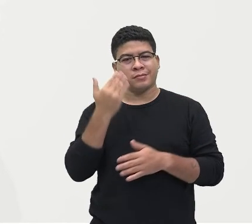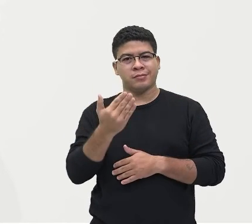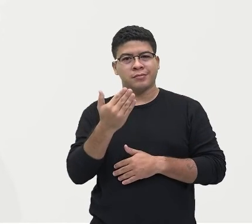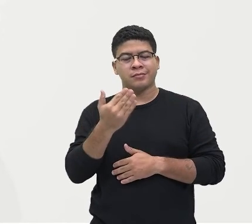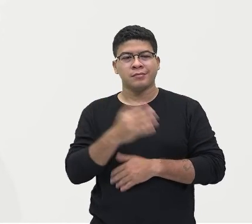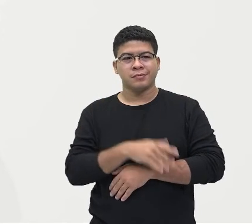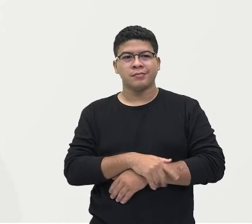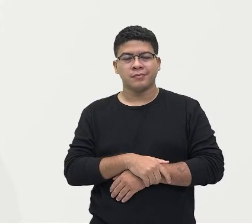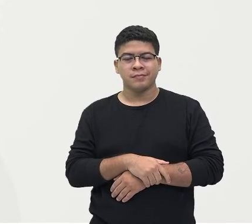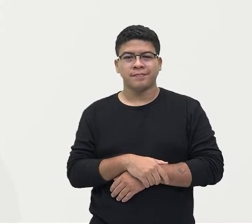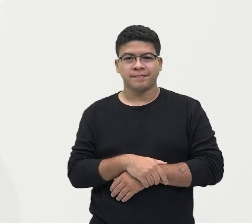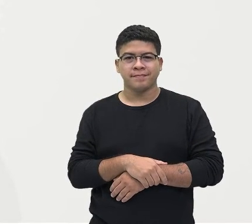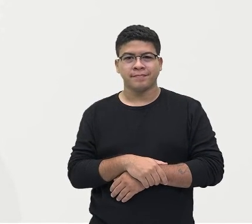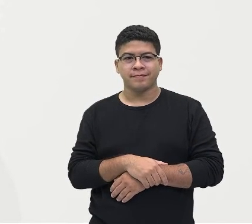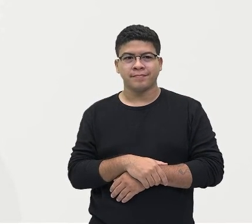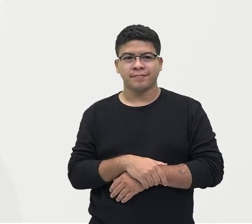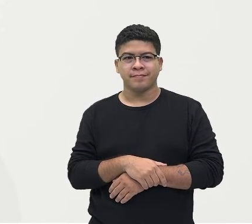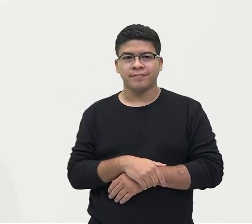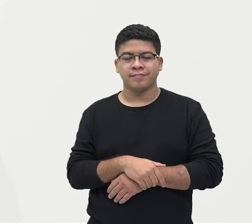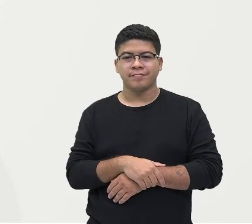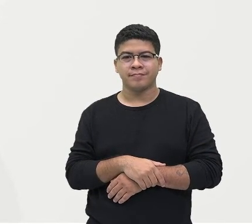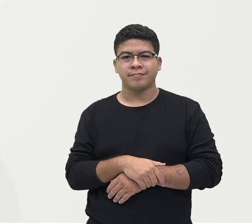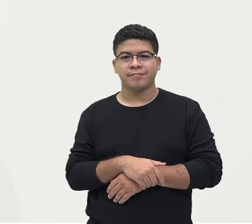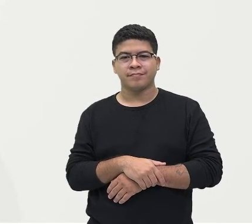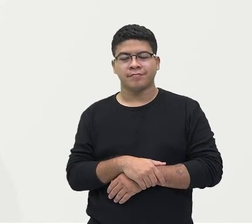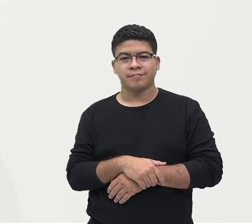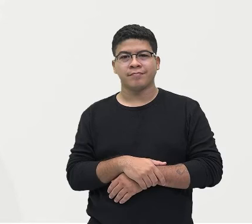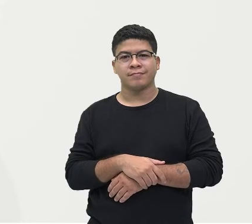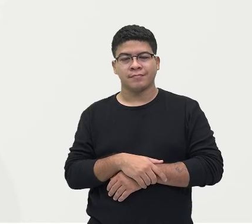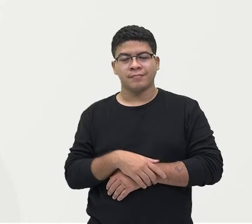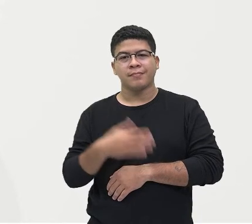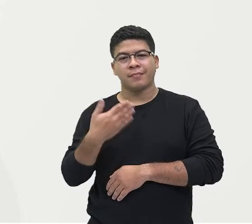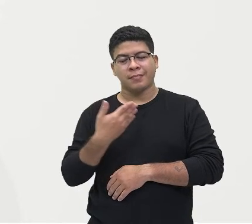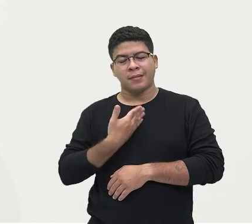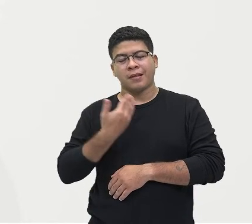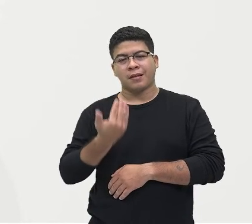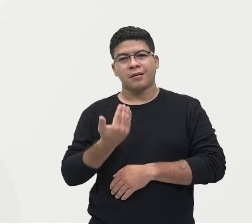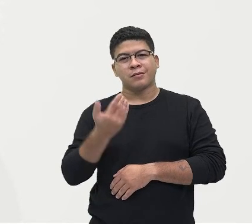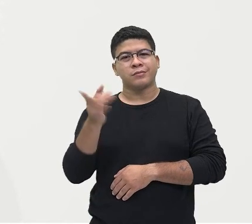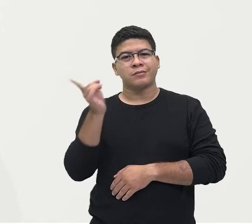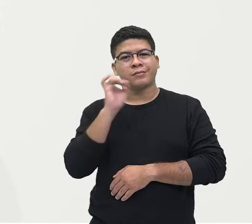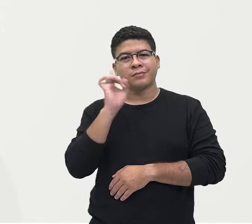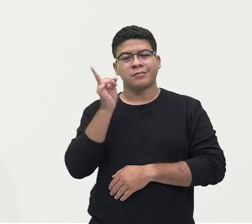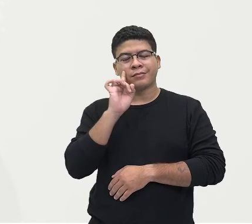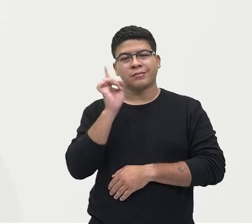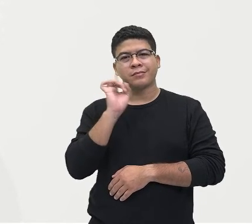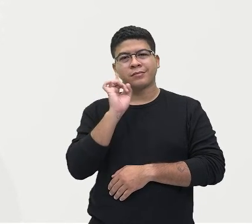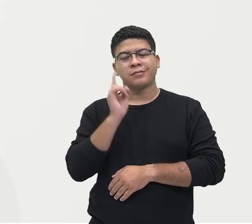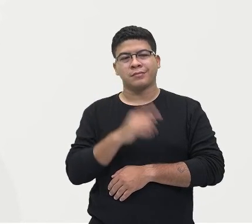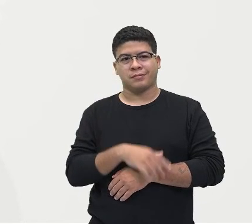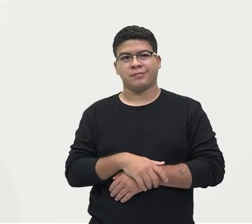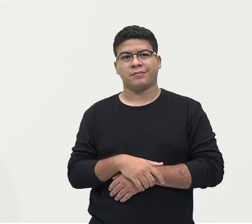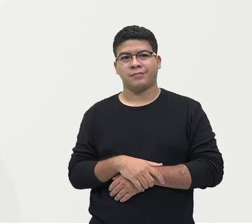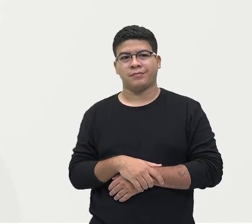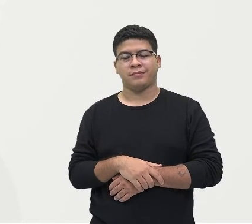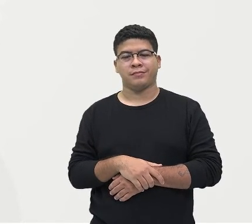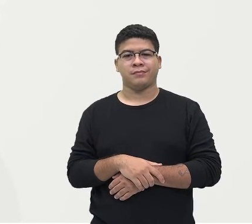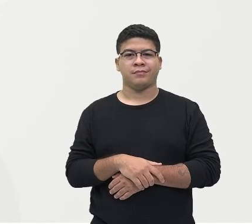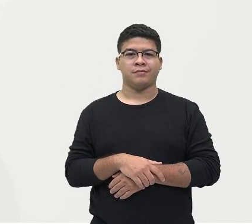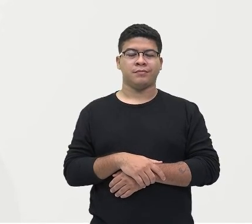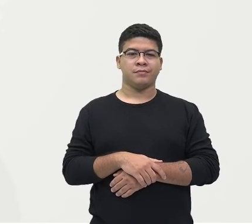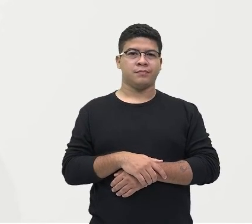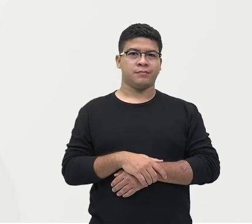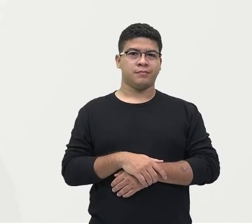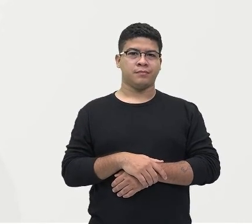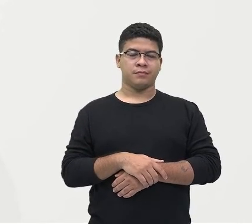nos oferece. Vai dando praticidades para nós, para o nosso dia a dia, fazendo as conexões necessárias.